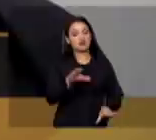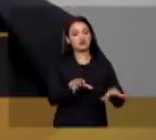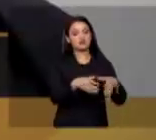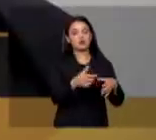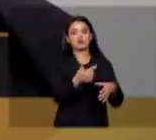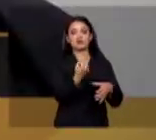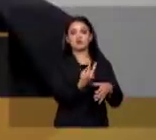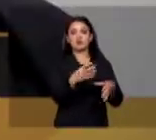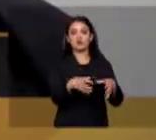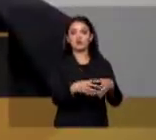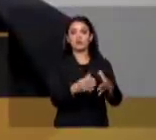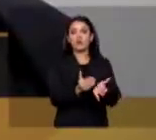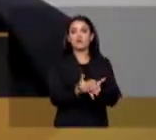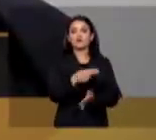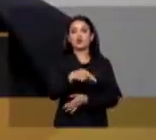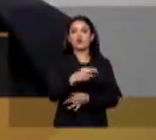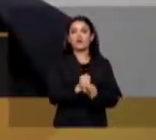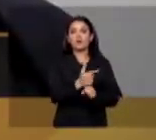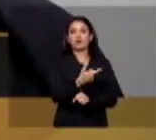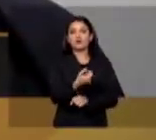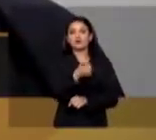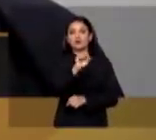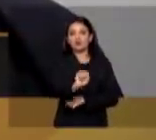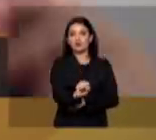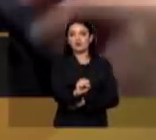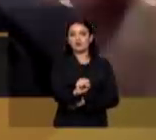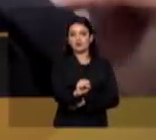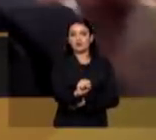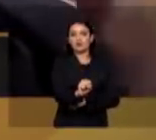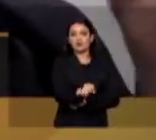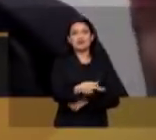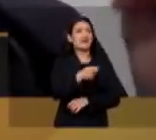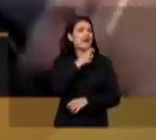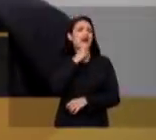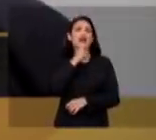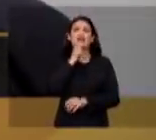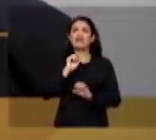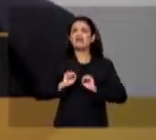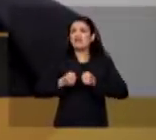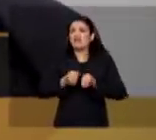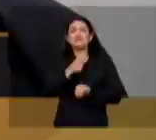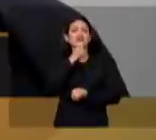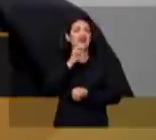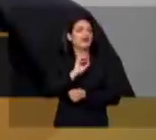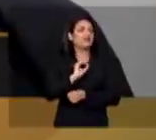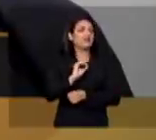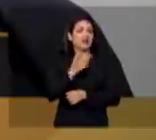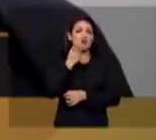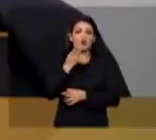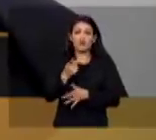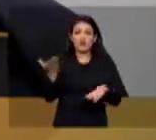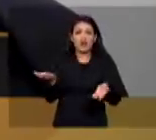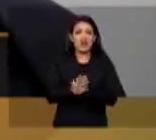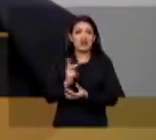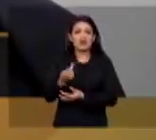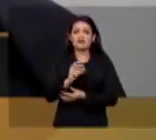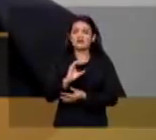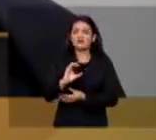iniciou-se ainda em novembro de 2018, quando nem sequer a defesa havia impetrado este habeas